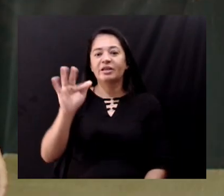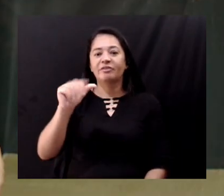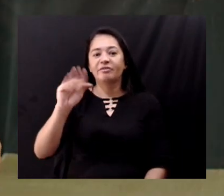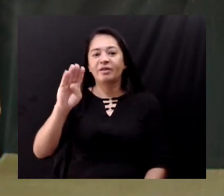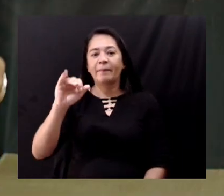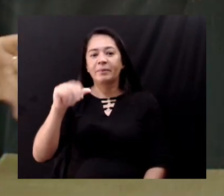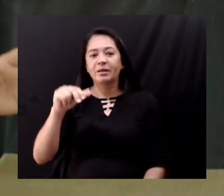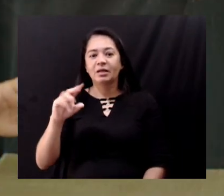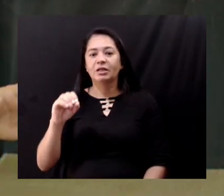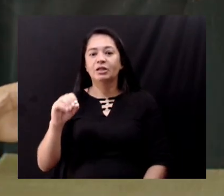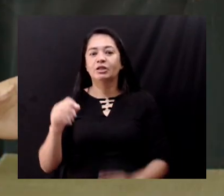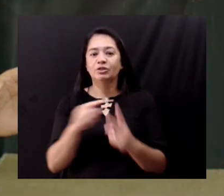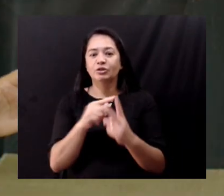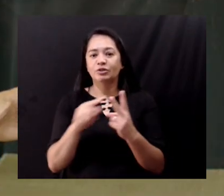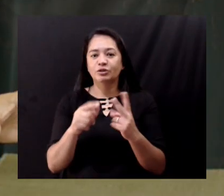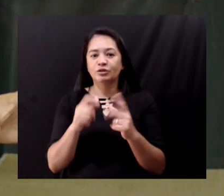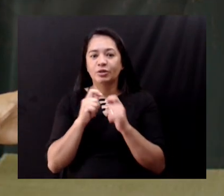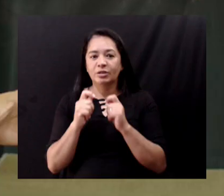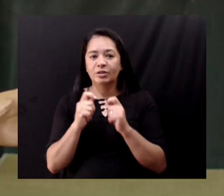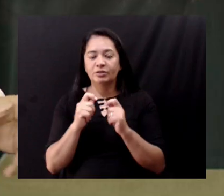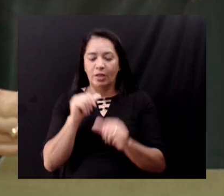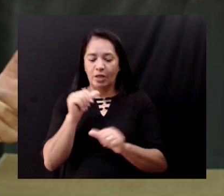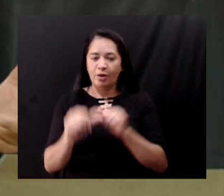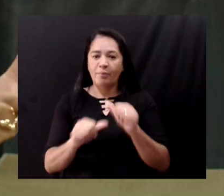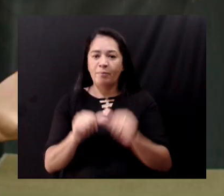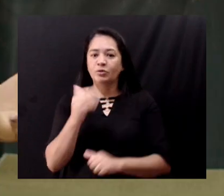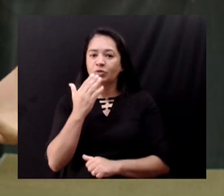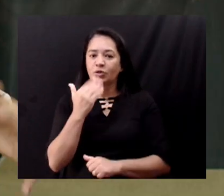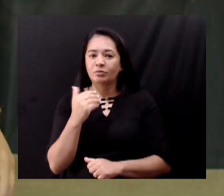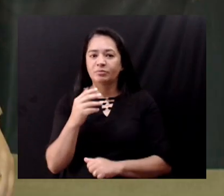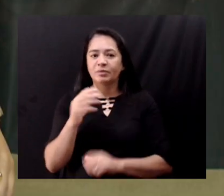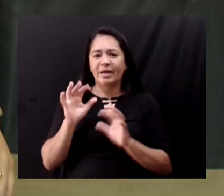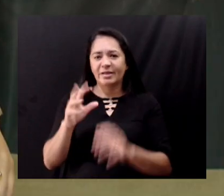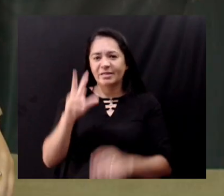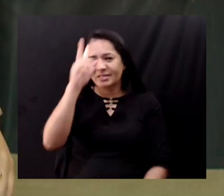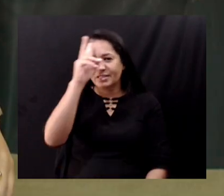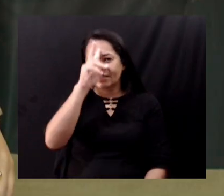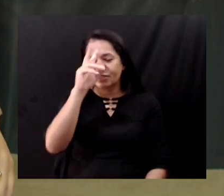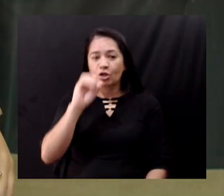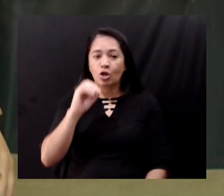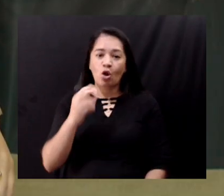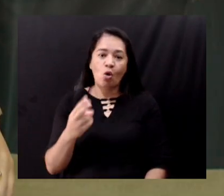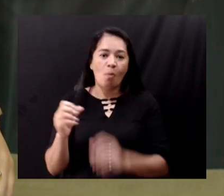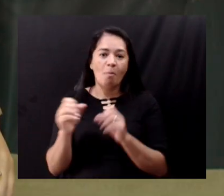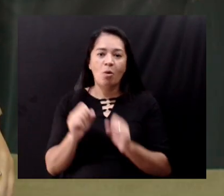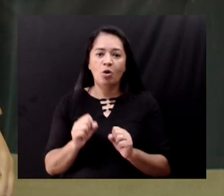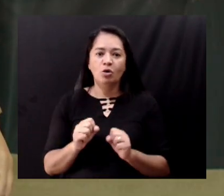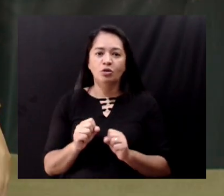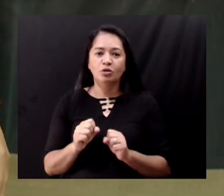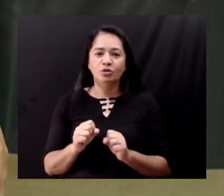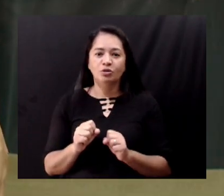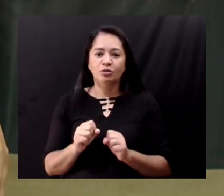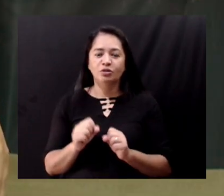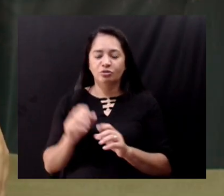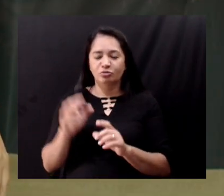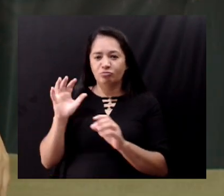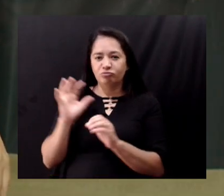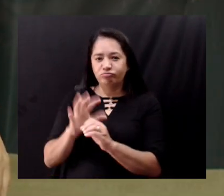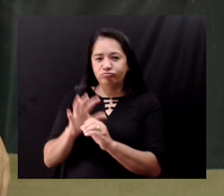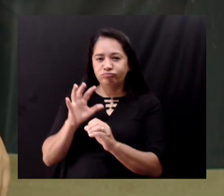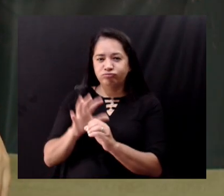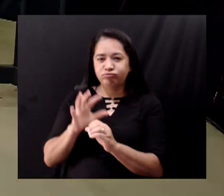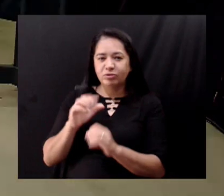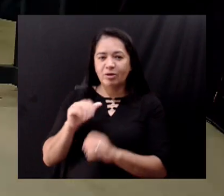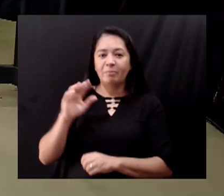mudando a alimentação. Essas histórias ajudam mesmo ou pode acabar gerando mais pressão na gente? Porque daí você para